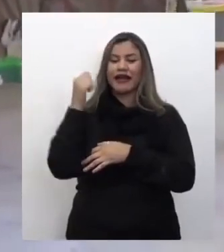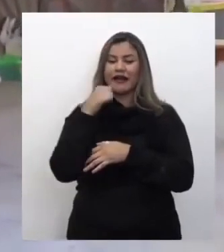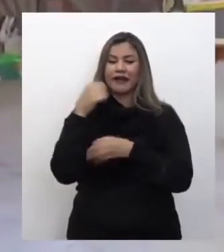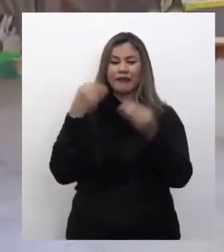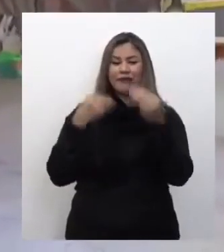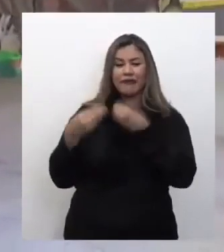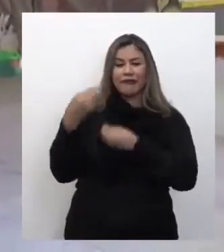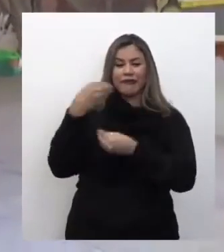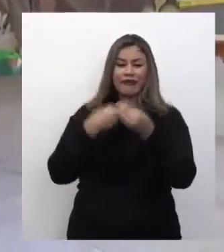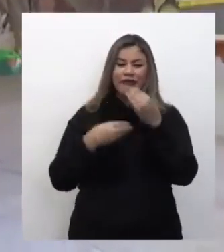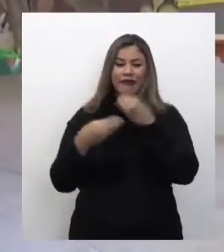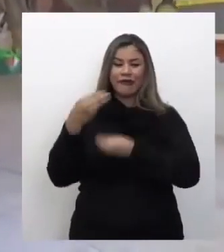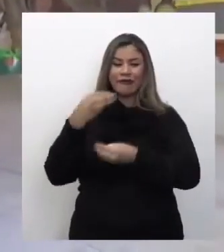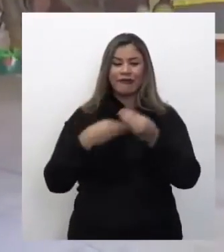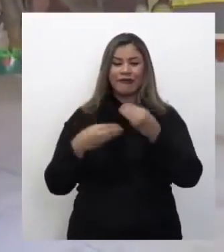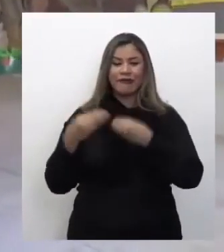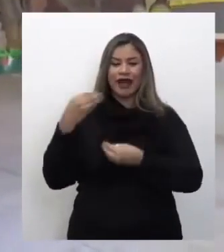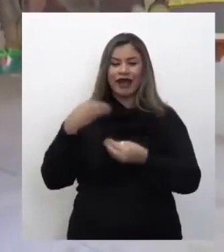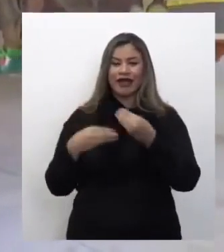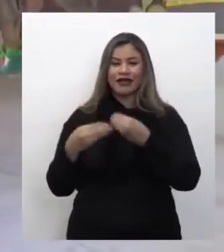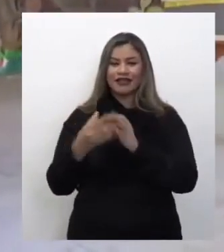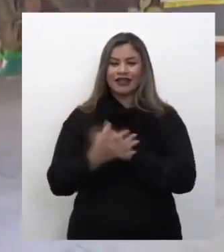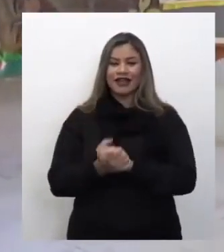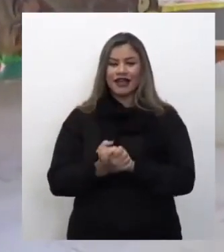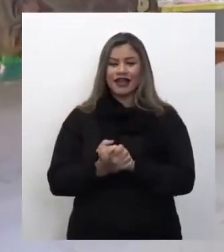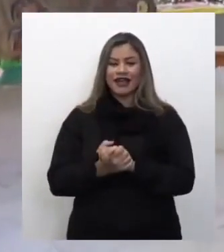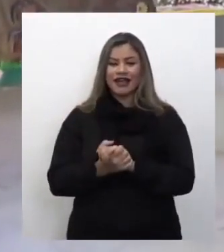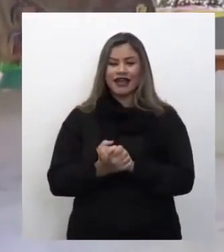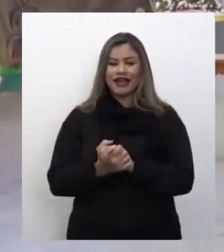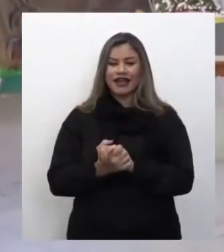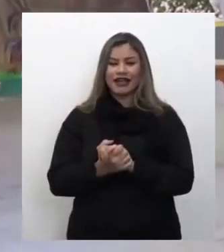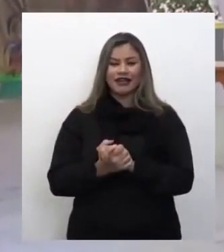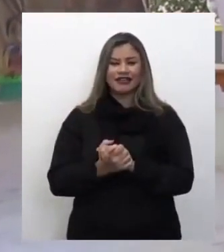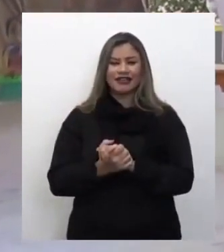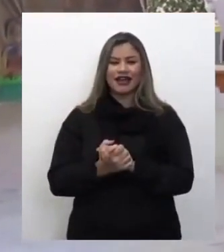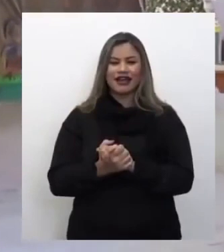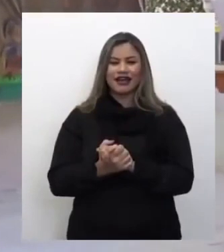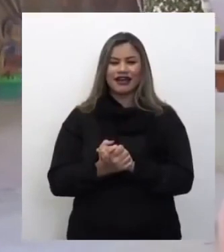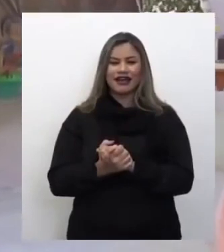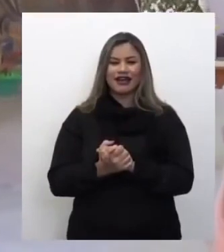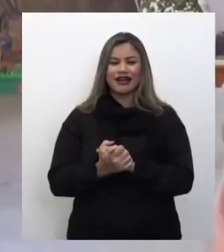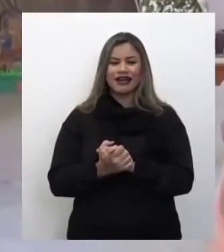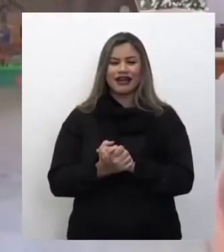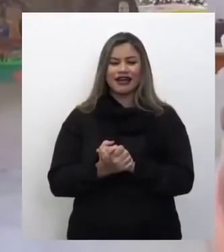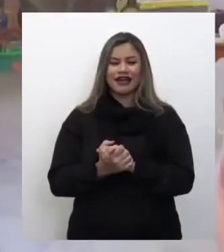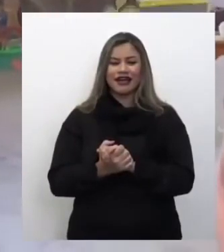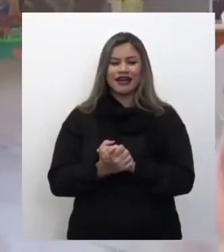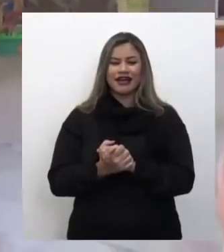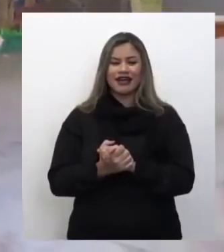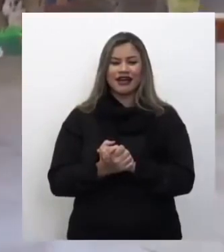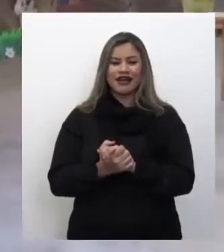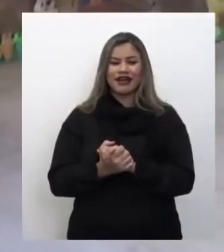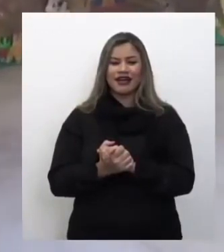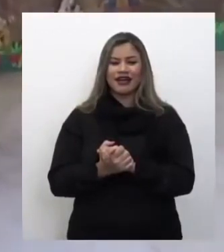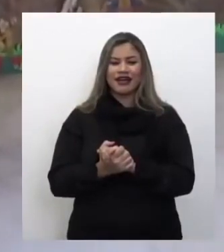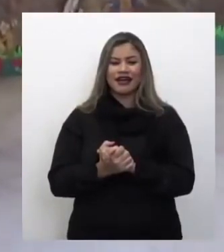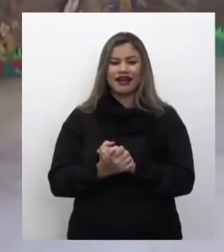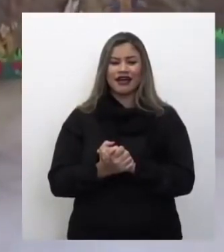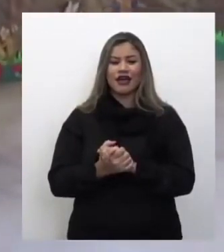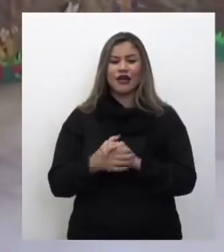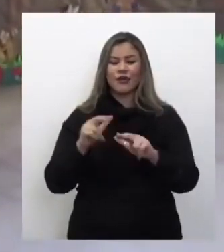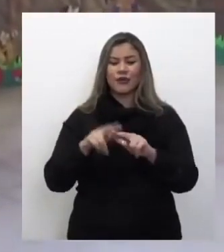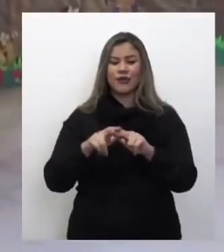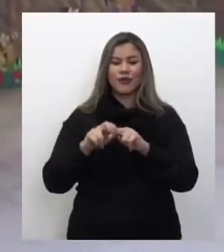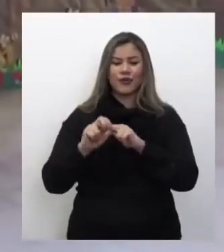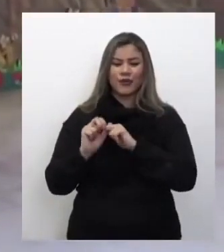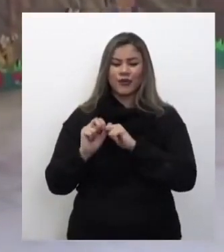aqui mesmo. Não gosto nem de ver. Muito mimada, que essa dá vontade de bater na cara de vez em quando. E por conta disso,